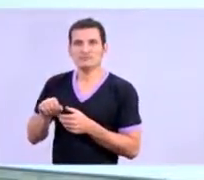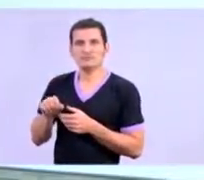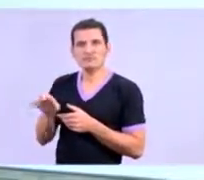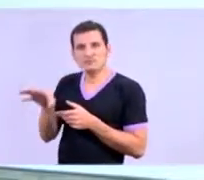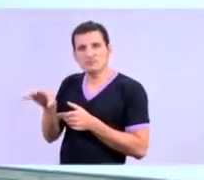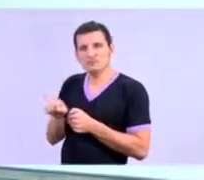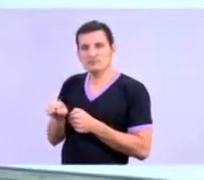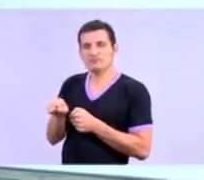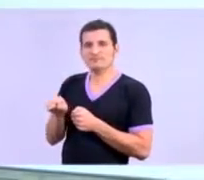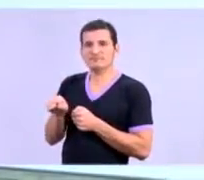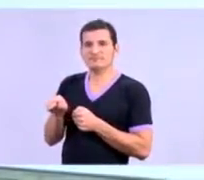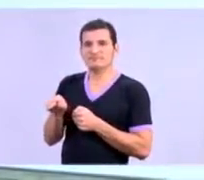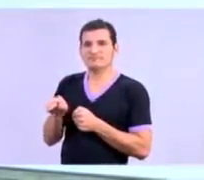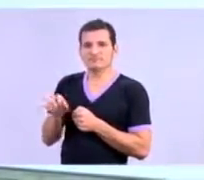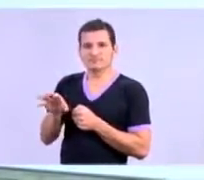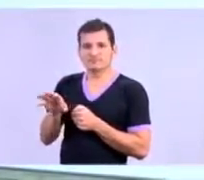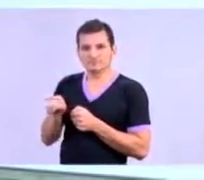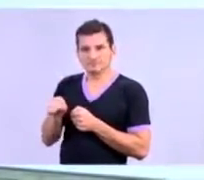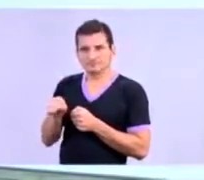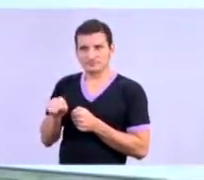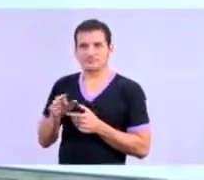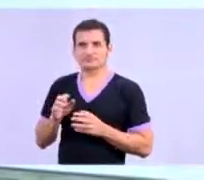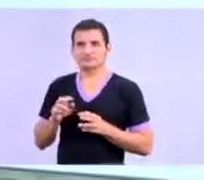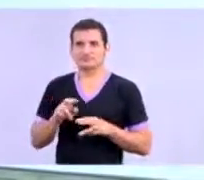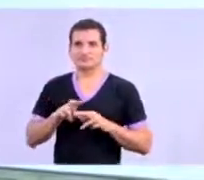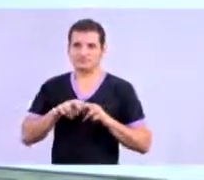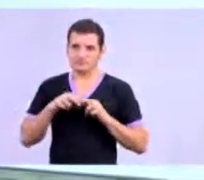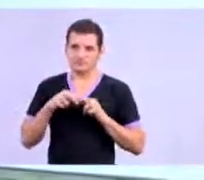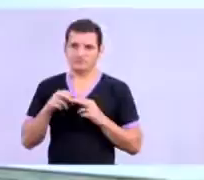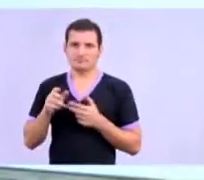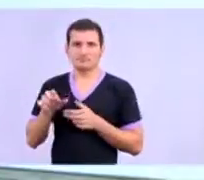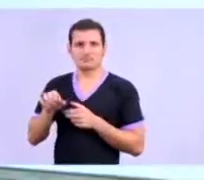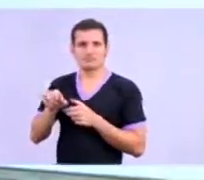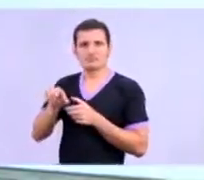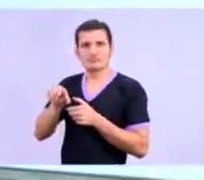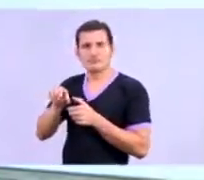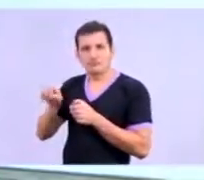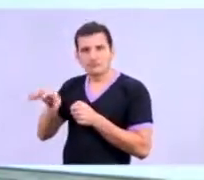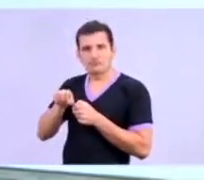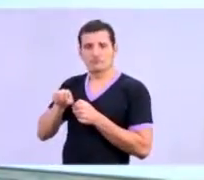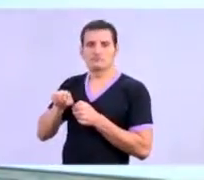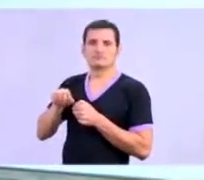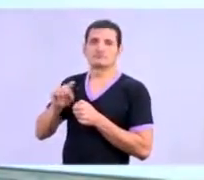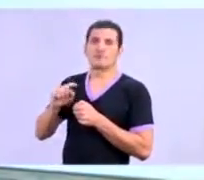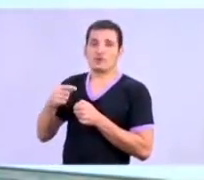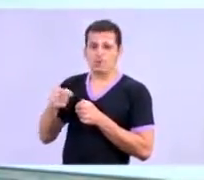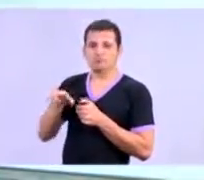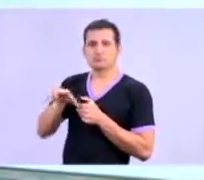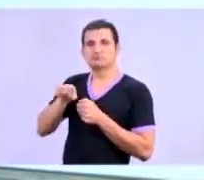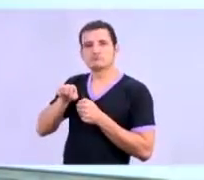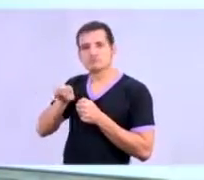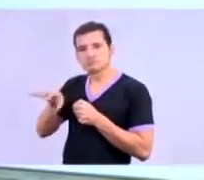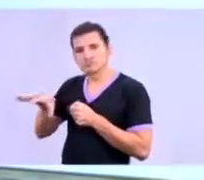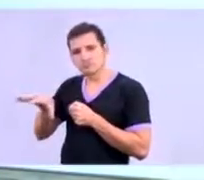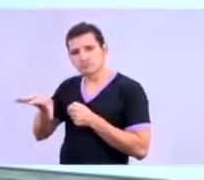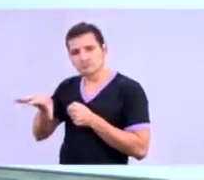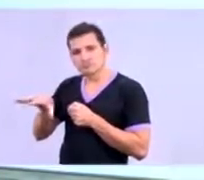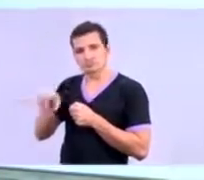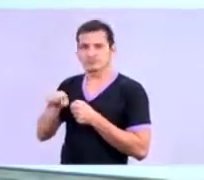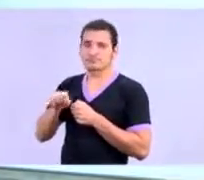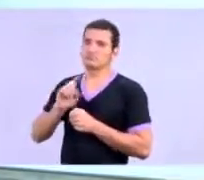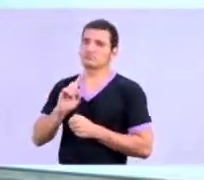correto? Então é por isso que sugerimos uma piscada curta e uma piscada mais longa, mas não estaria